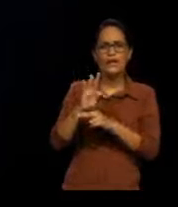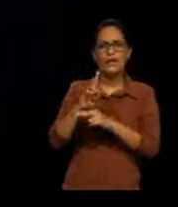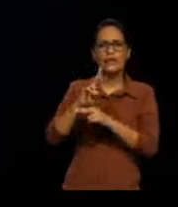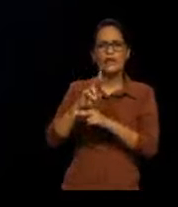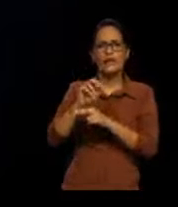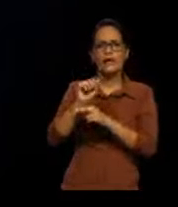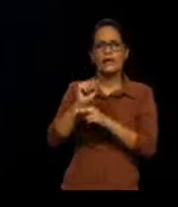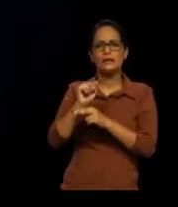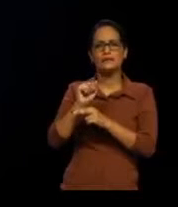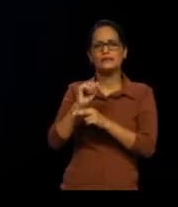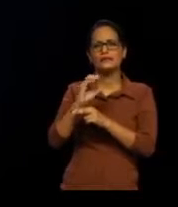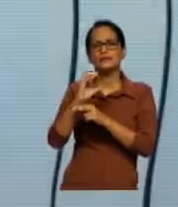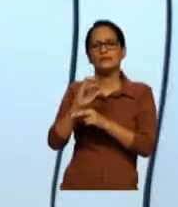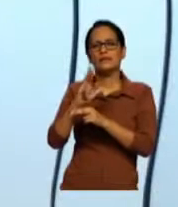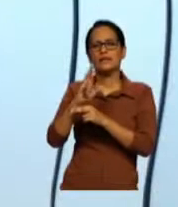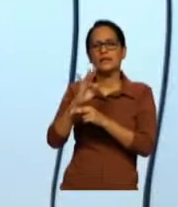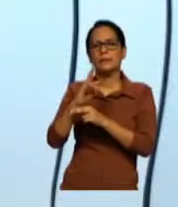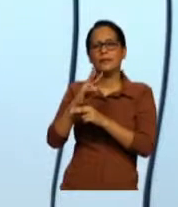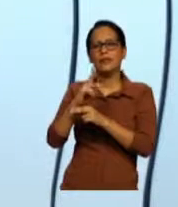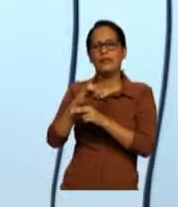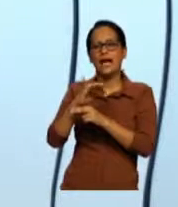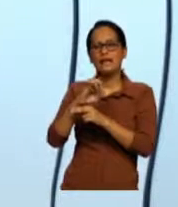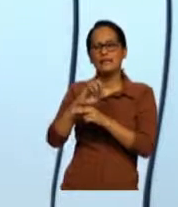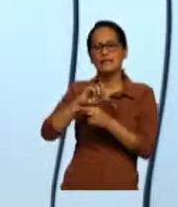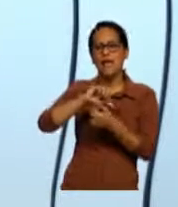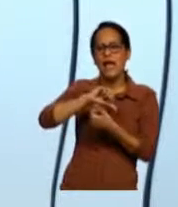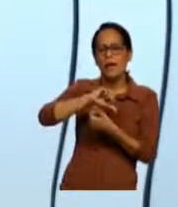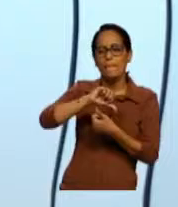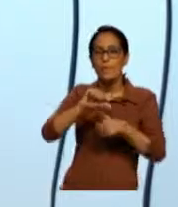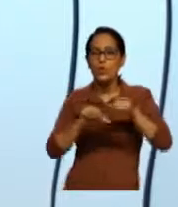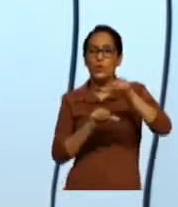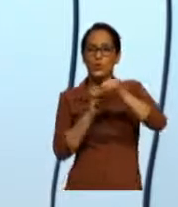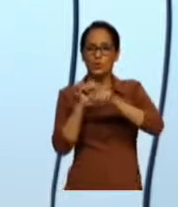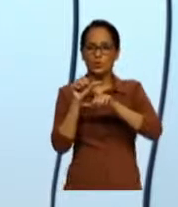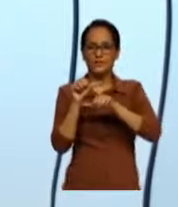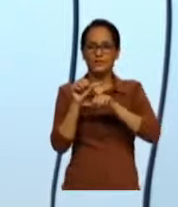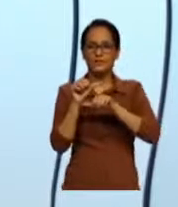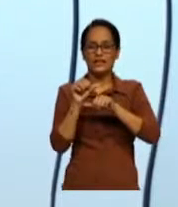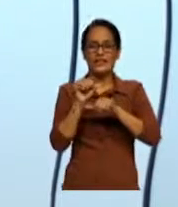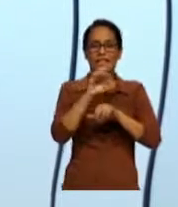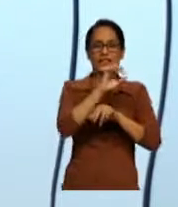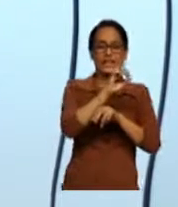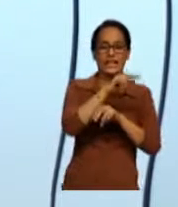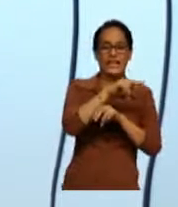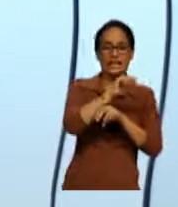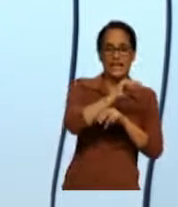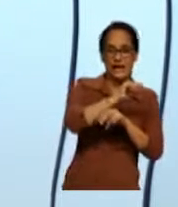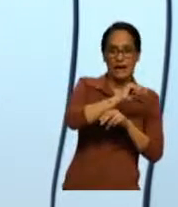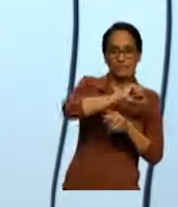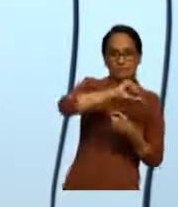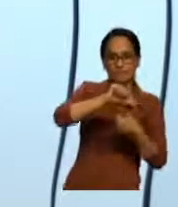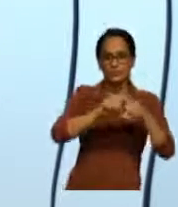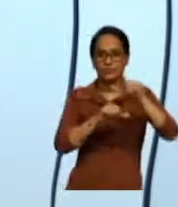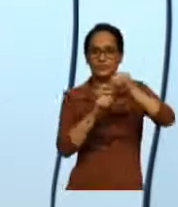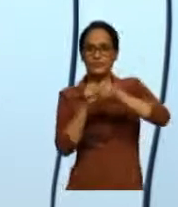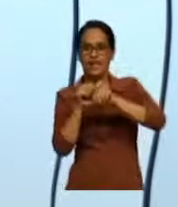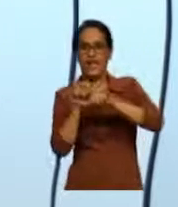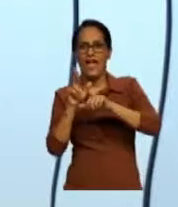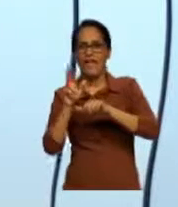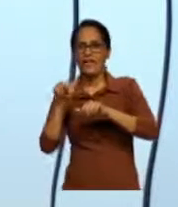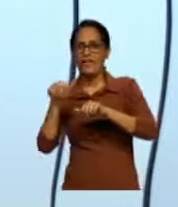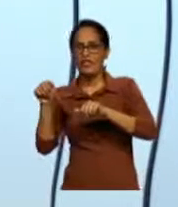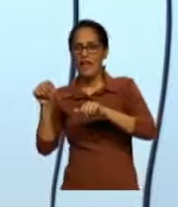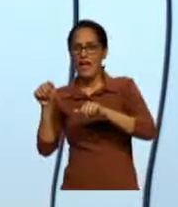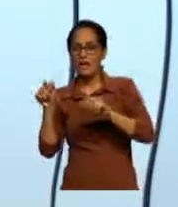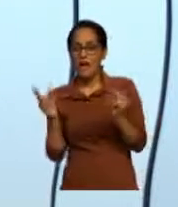reversa. Que a gente sabe que a transcrição é o DNA, ele é transcrito para ser feito o RNA.